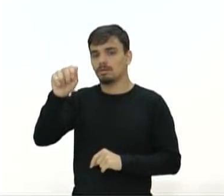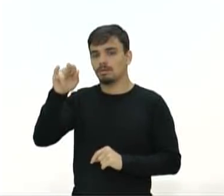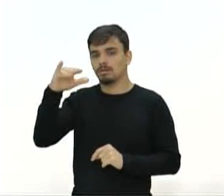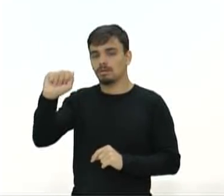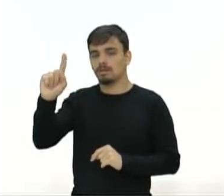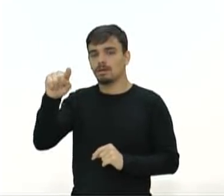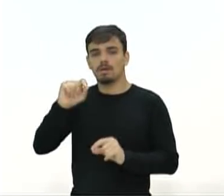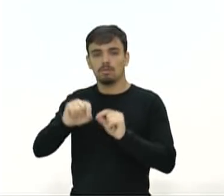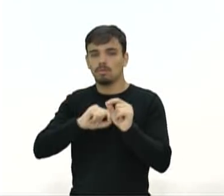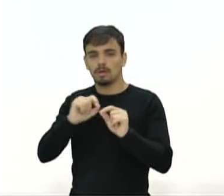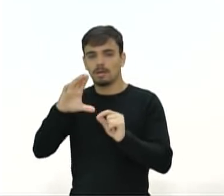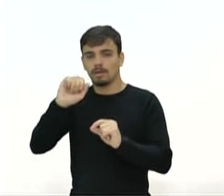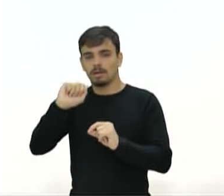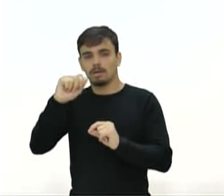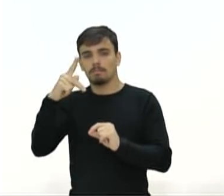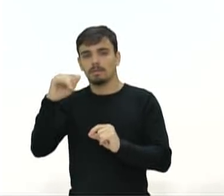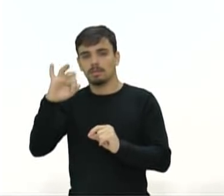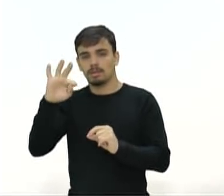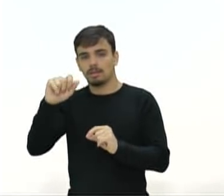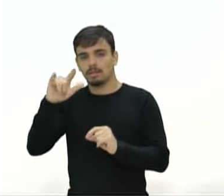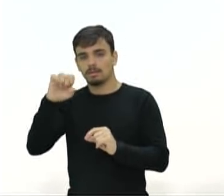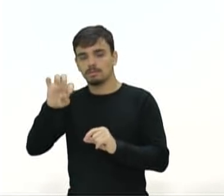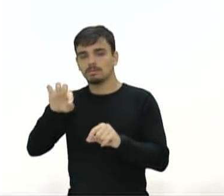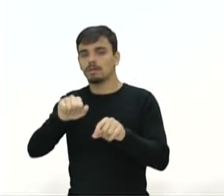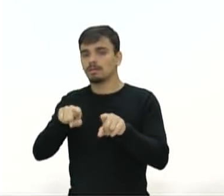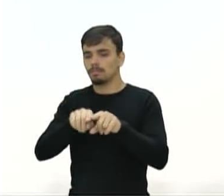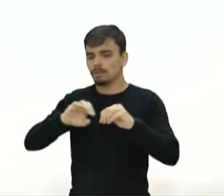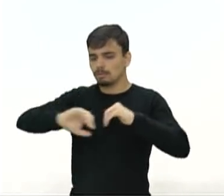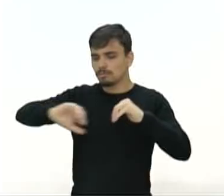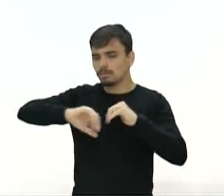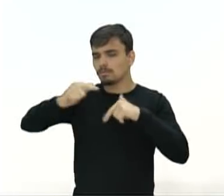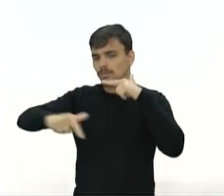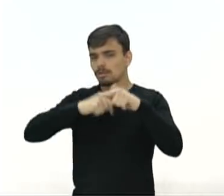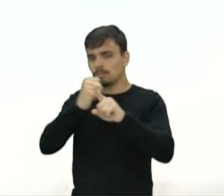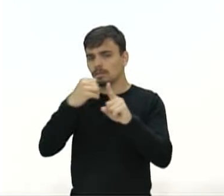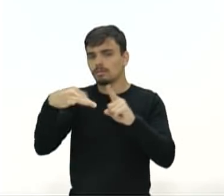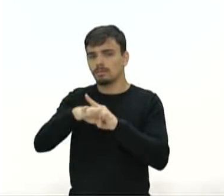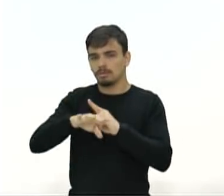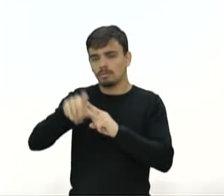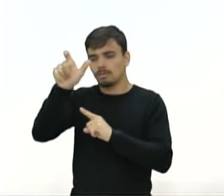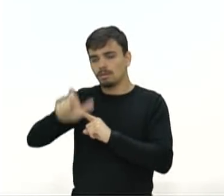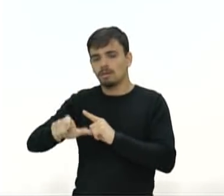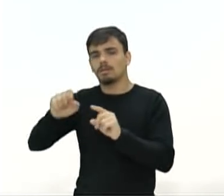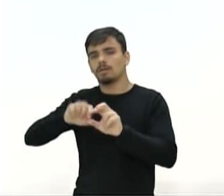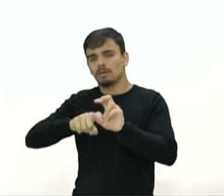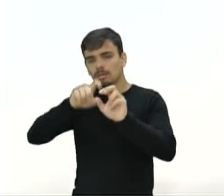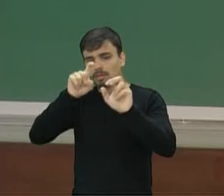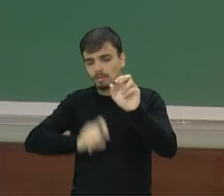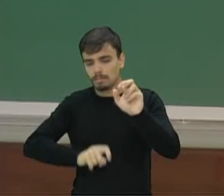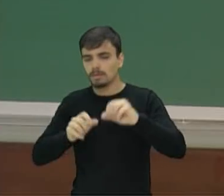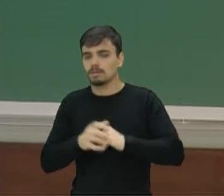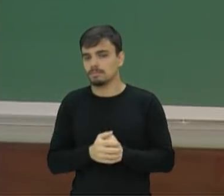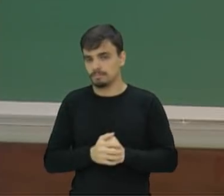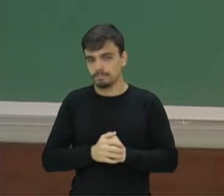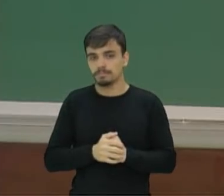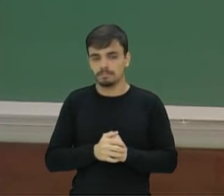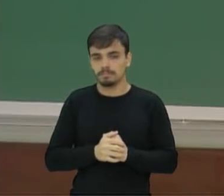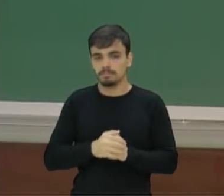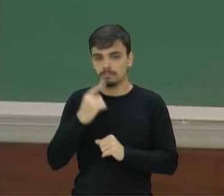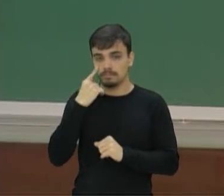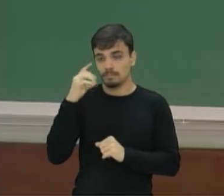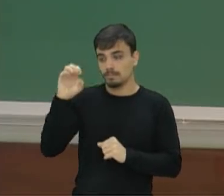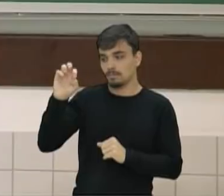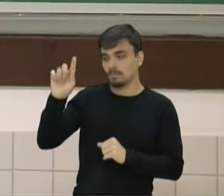sociedades capitalistas. Com a divisão do trabalho social, os indivíduos se tornaram independentes. Então, solidariedade orgânica aqui pela ideia